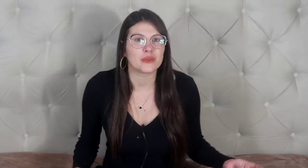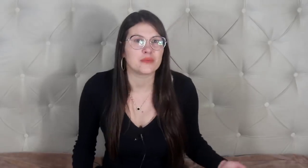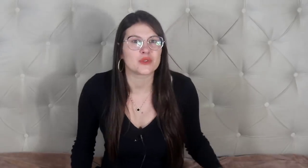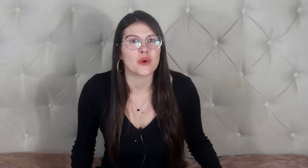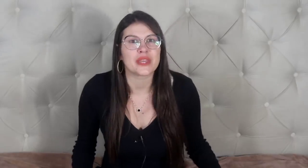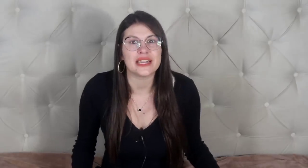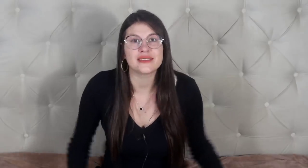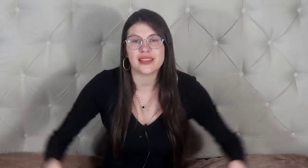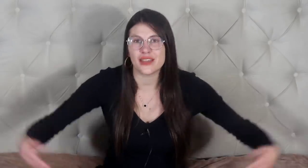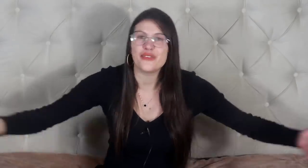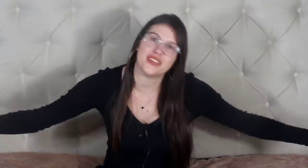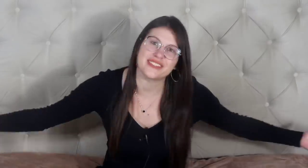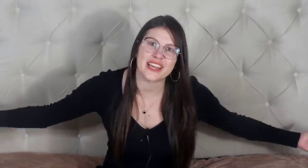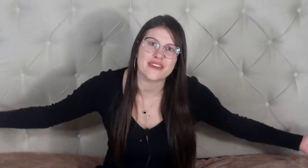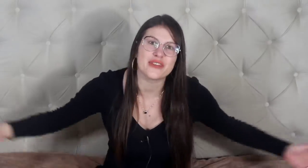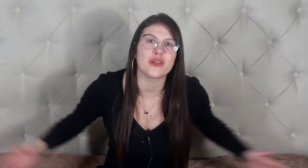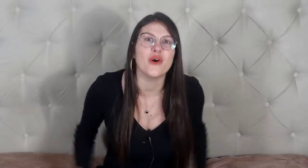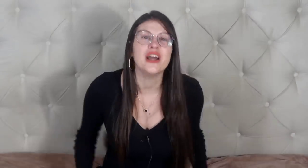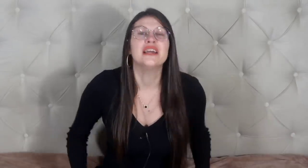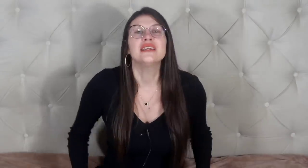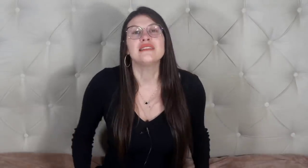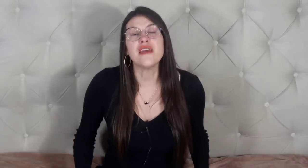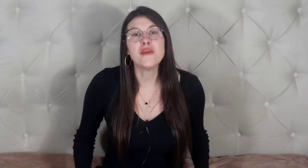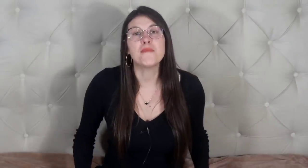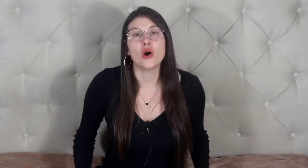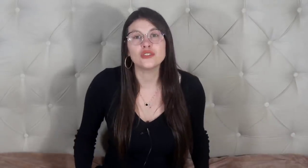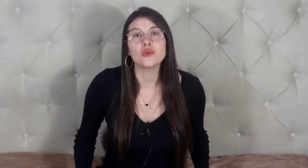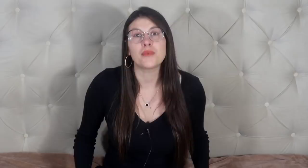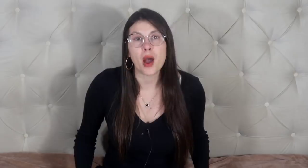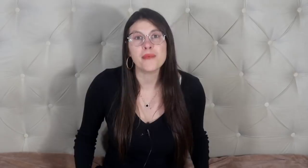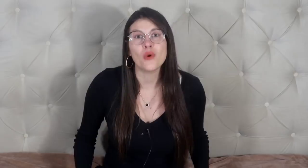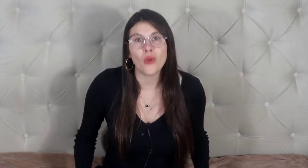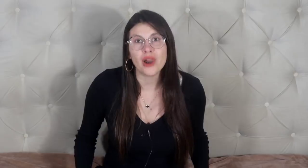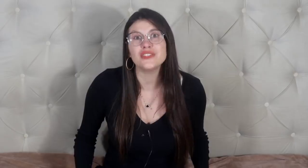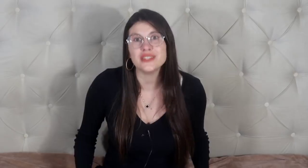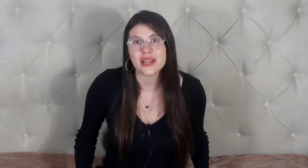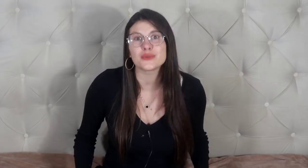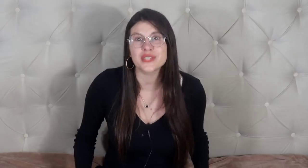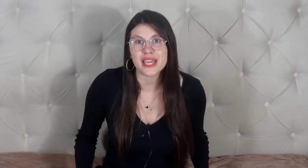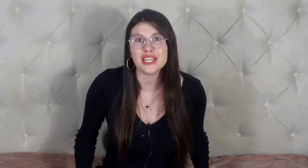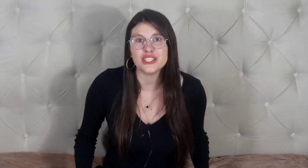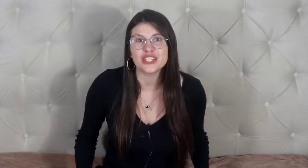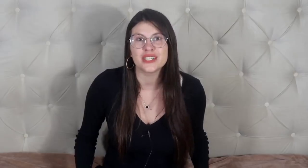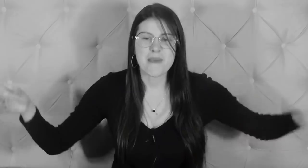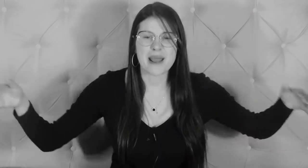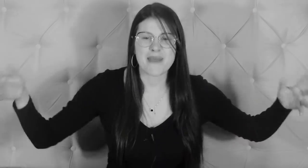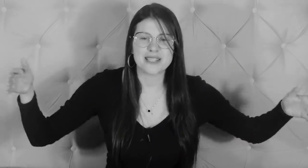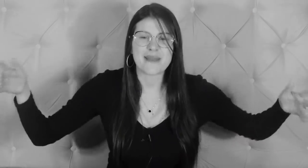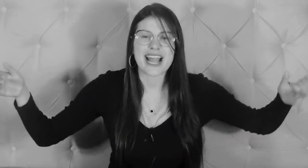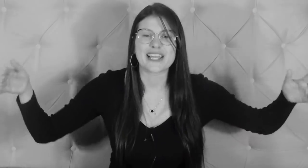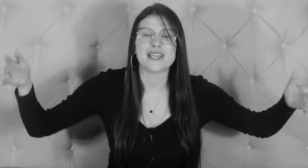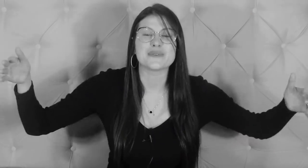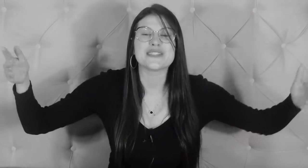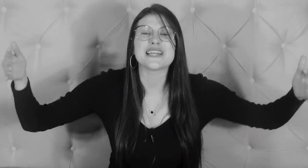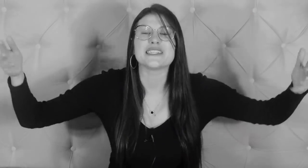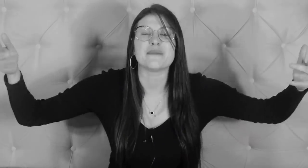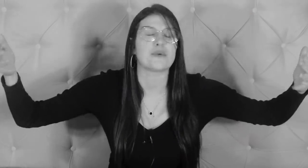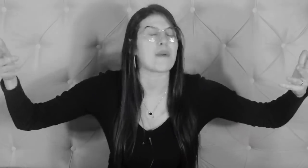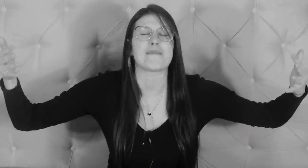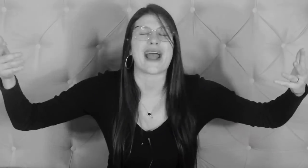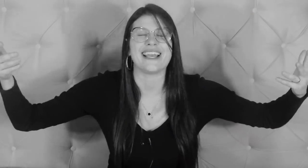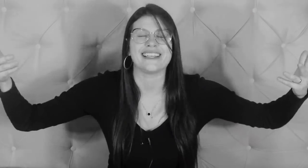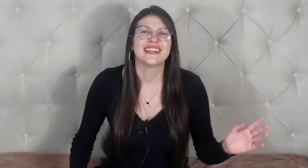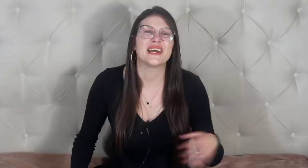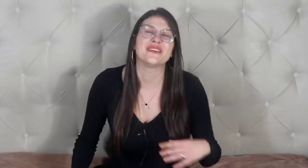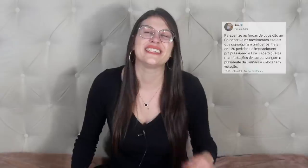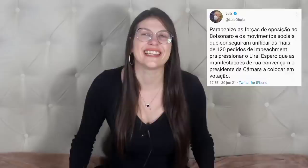do armário do PSOL Kids, que enfim se revelou, teve post do próprio Lula dizendo o seguinte: parabéns, macaquinhos, dancem